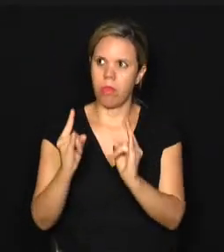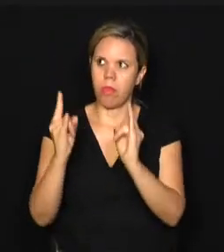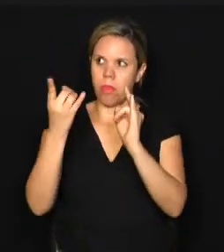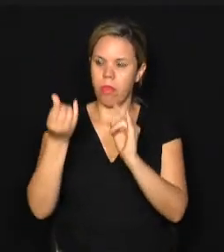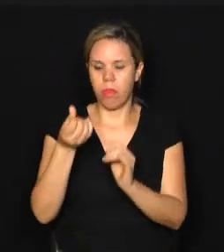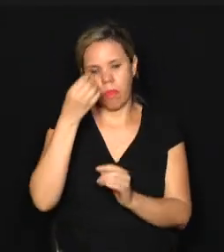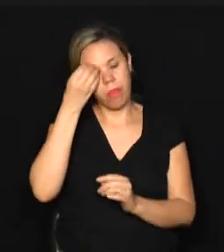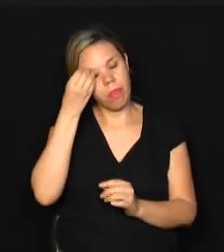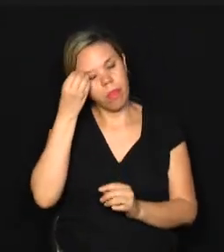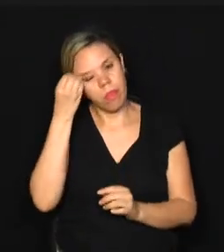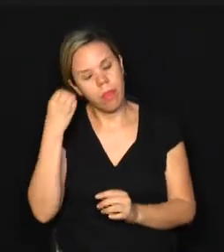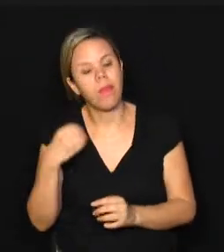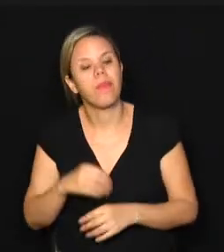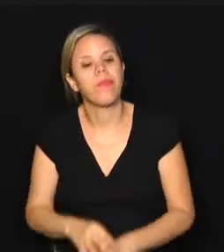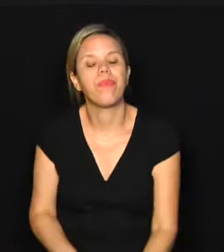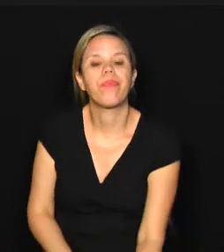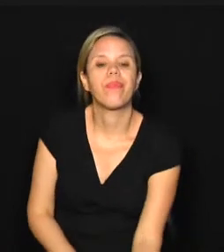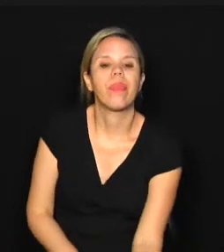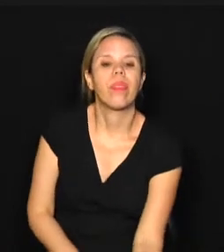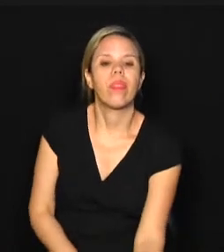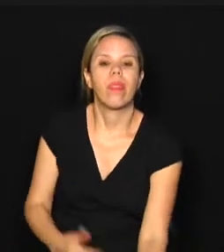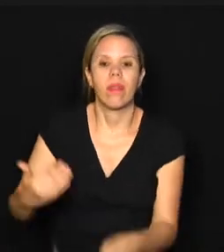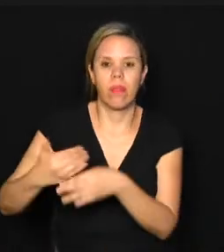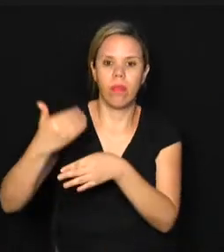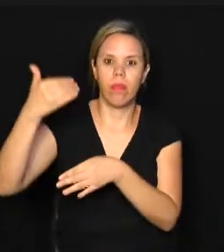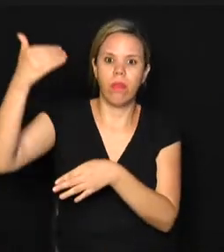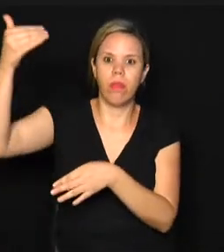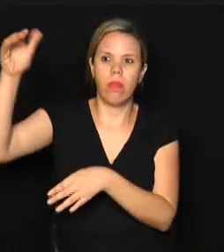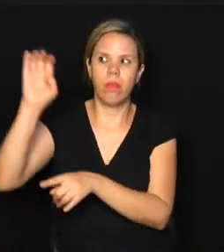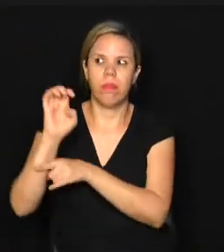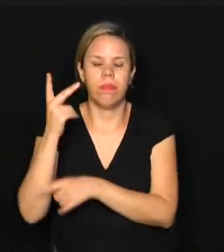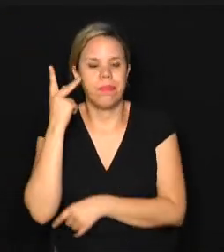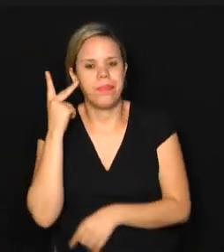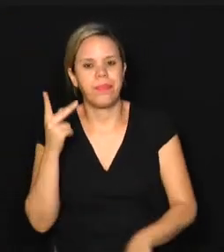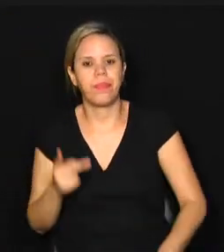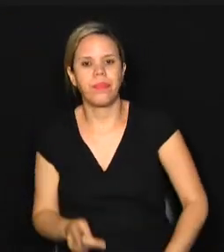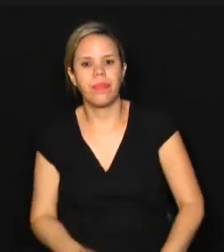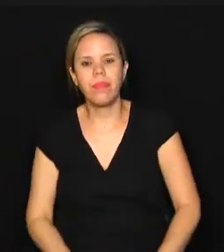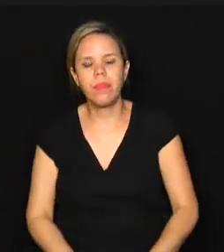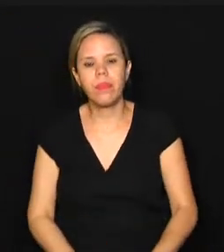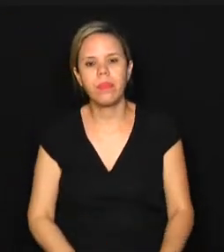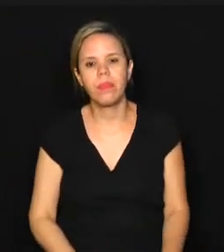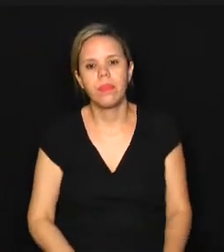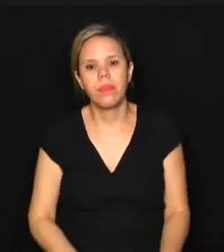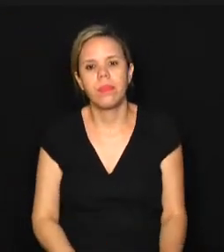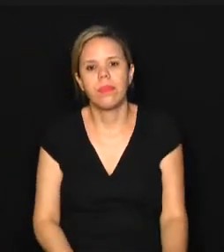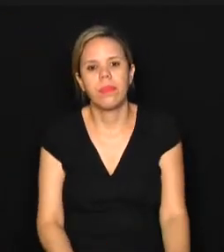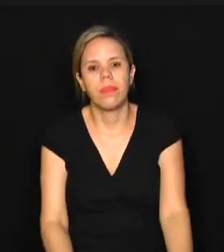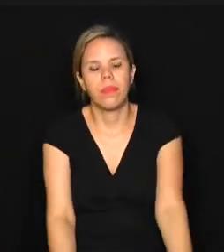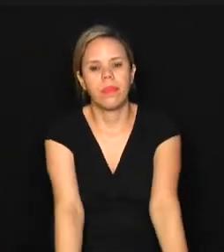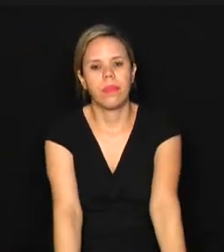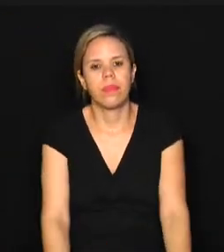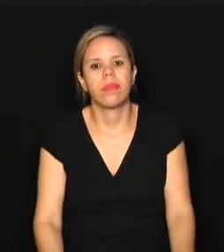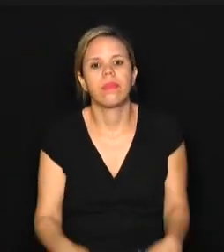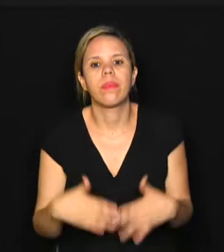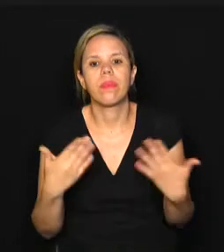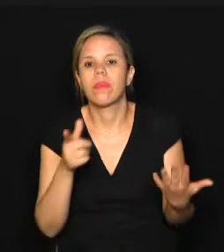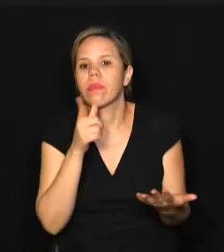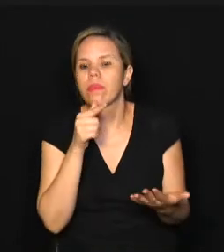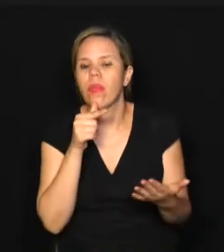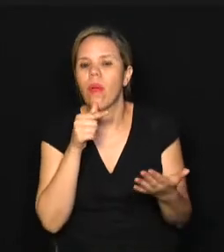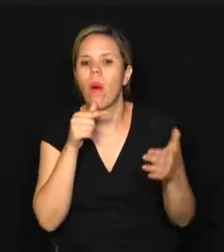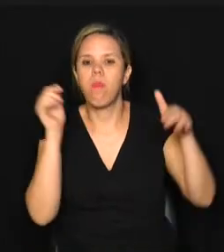seria a barragem mais alta do estado de São Paulo, né? E o quanto de água que ela